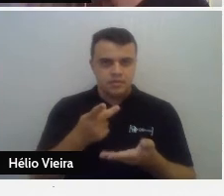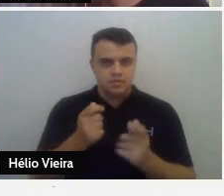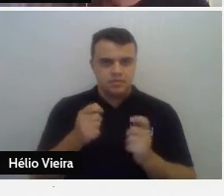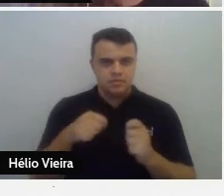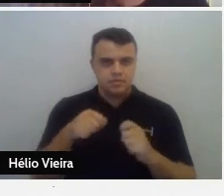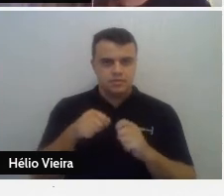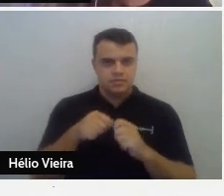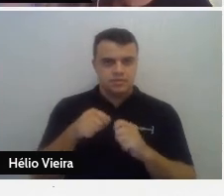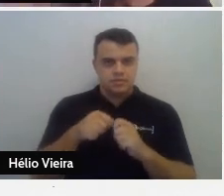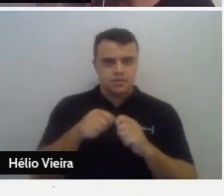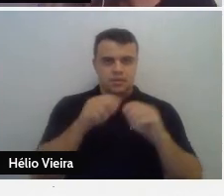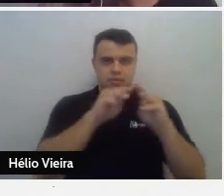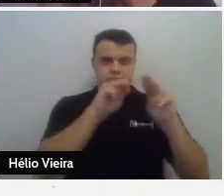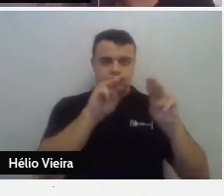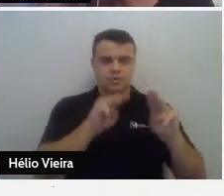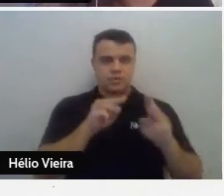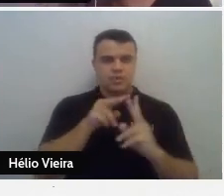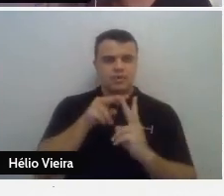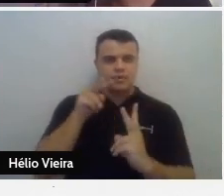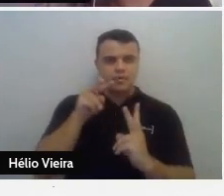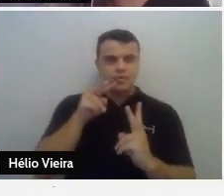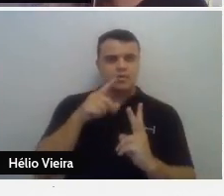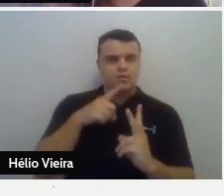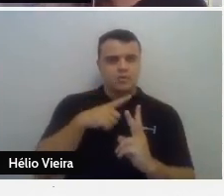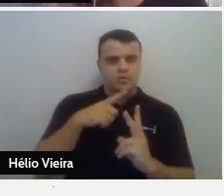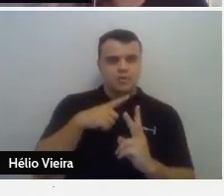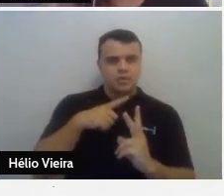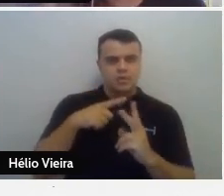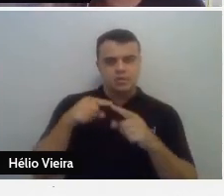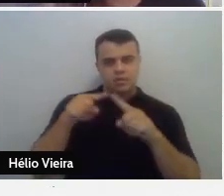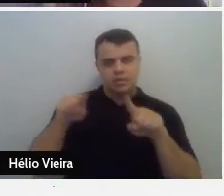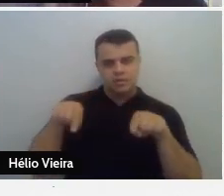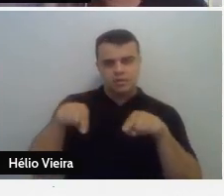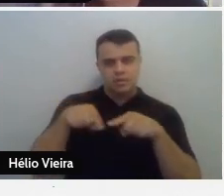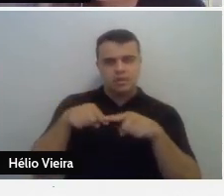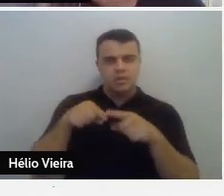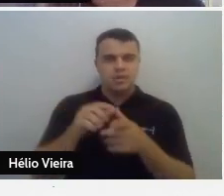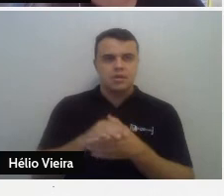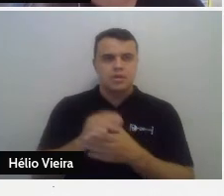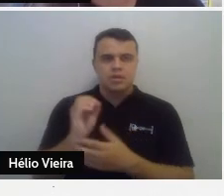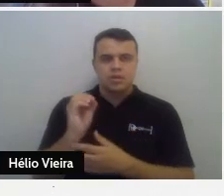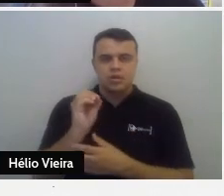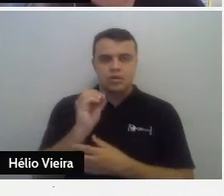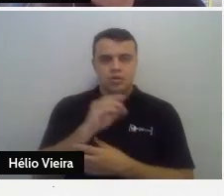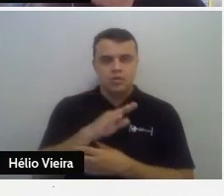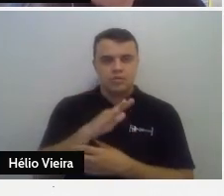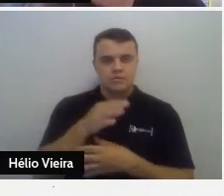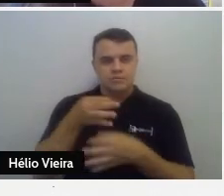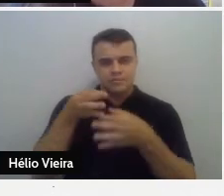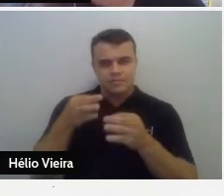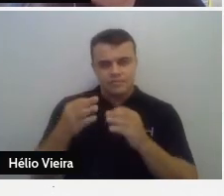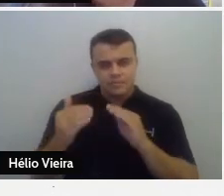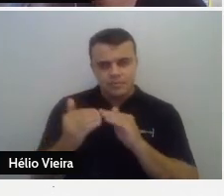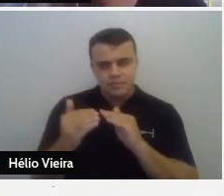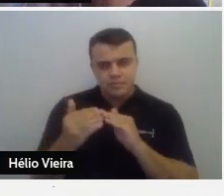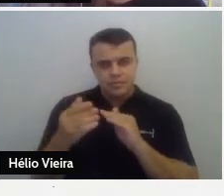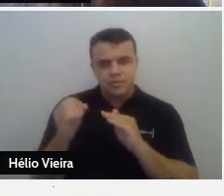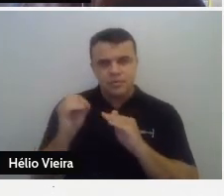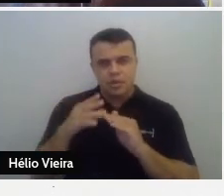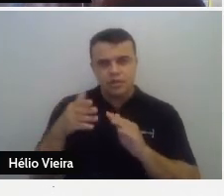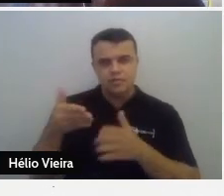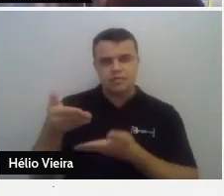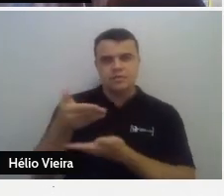entre os museus virtuais, né, da sala e criando assim novos acervos, novas